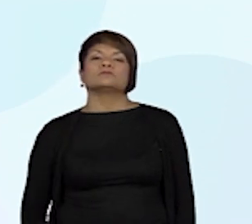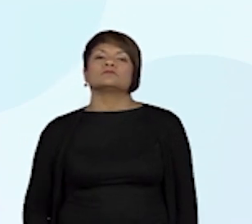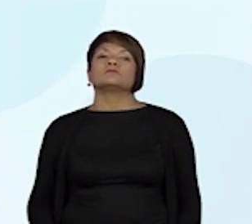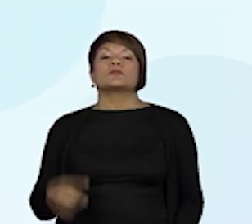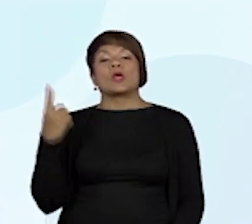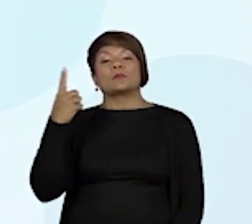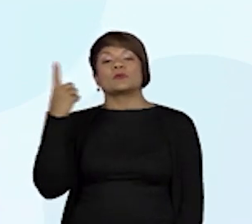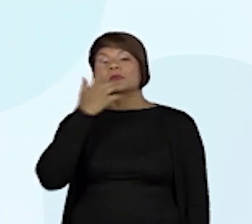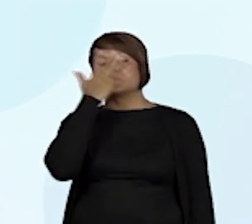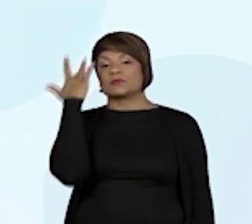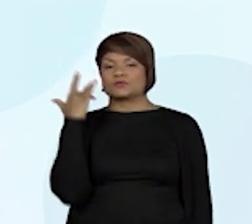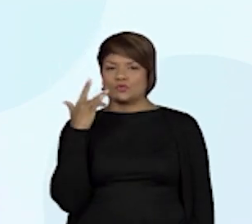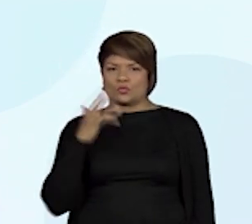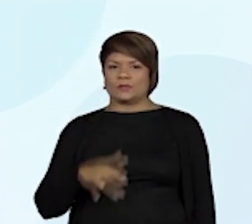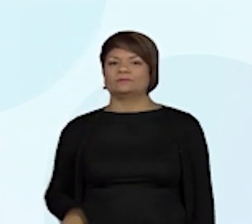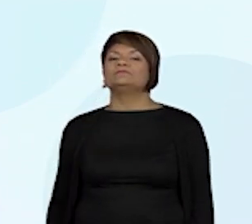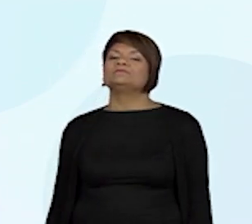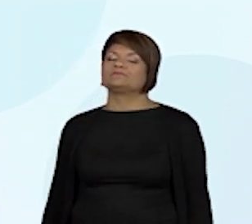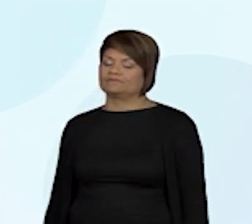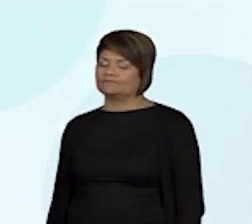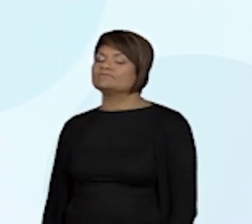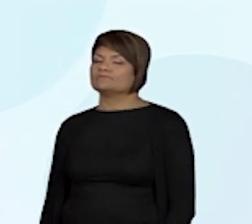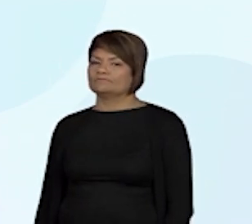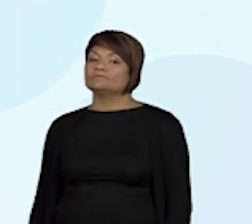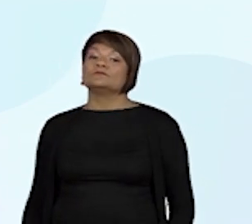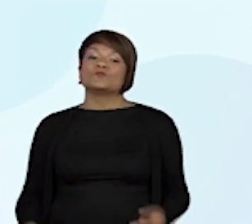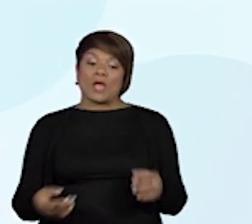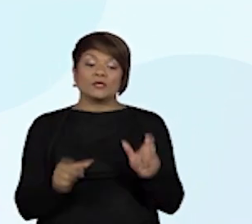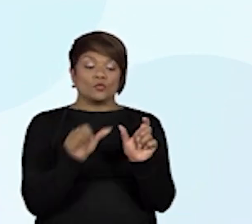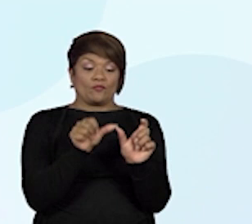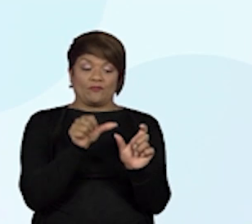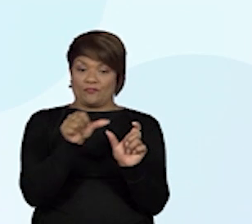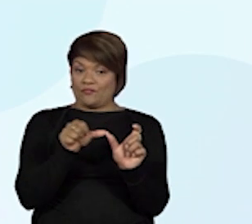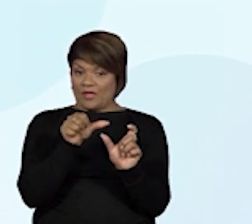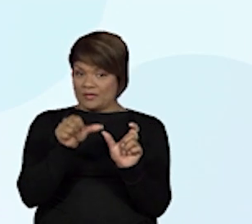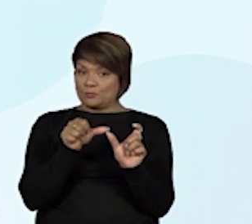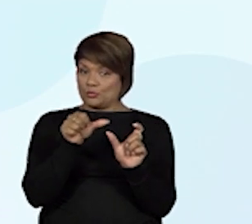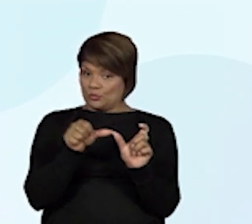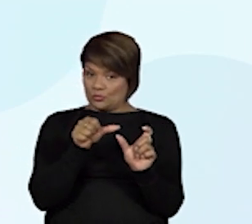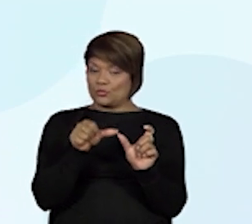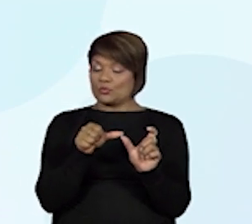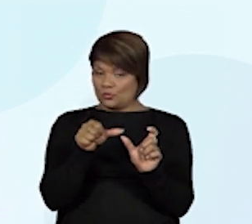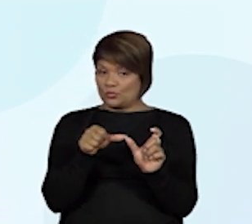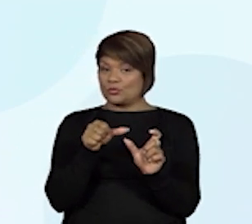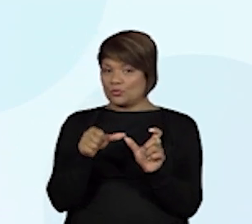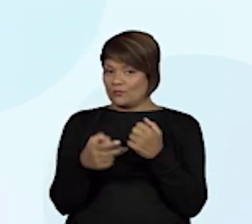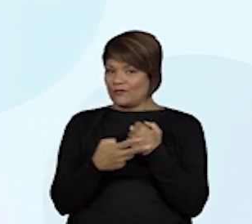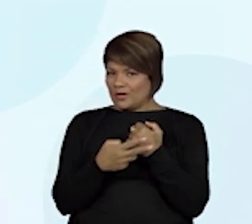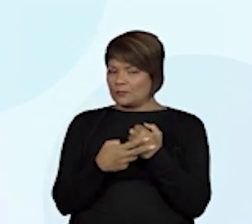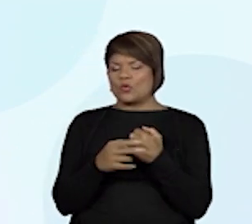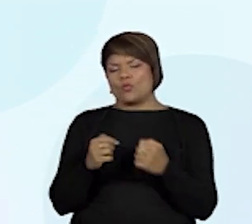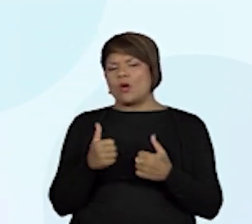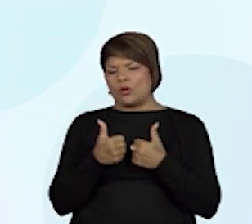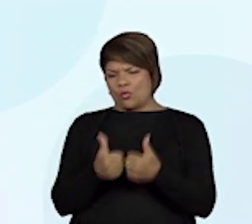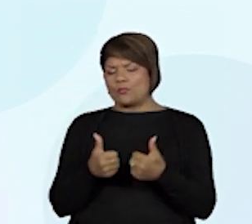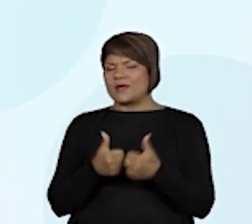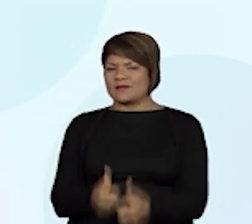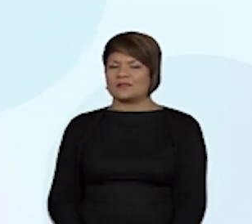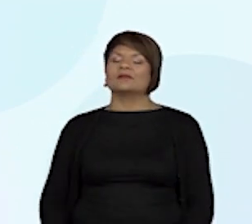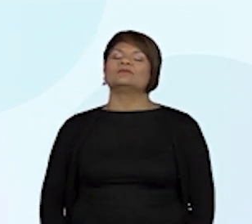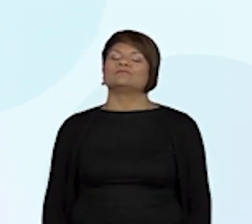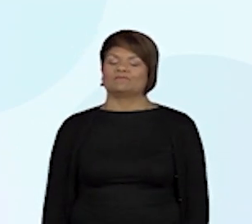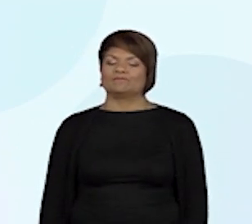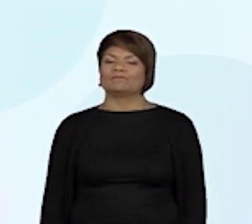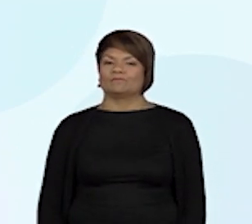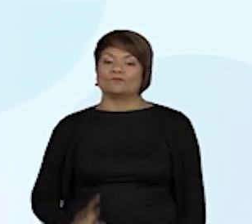primeira pessoa. E aí vocês podem ver que o verbo acompanha, divertimos. Nós nos divertimos muito. Senão